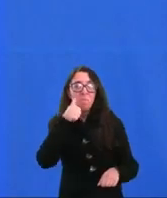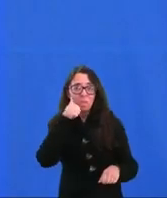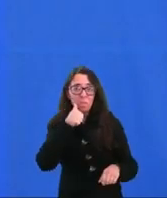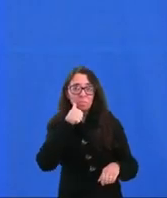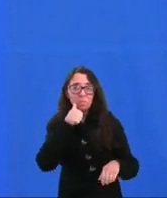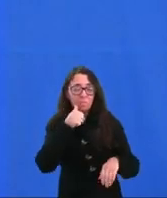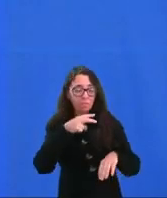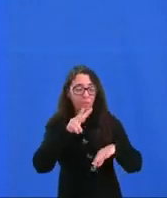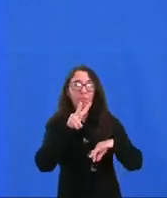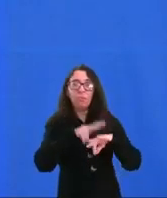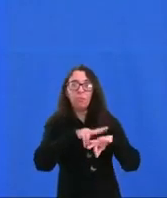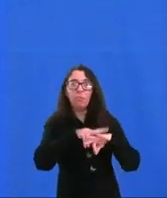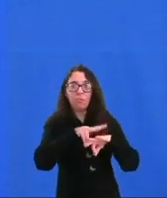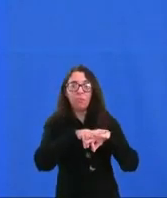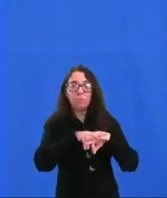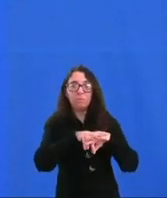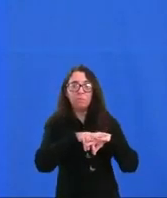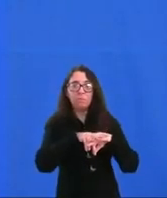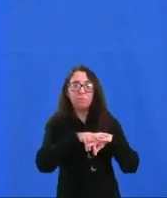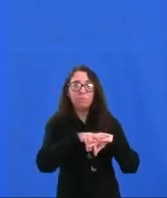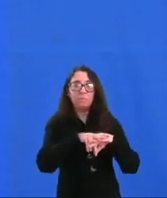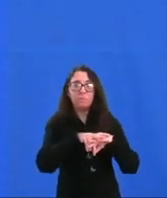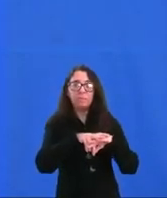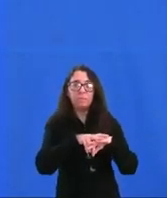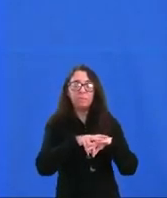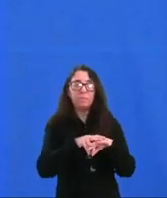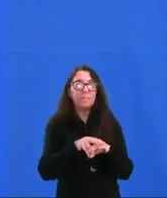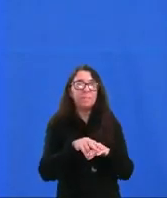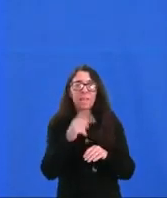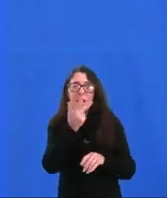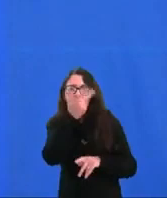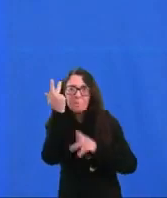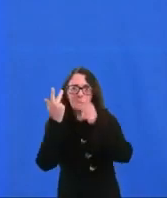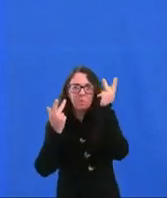diária. Amados, os helenitas aqui são os judeus